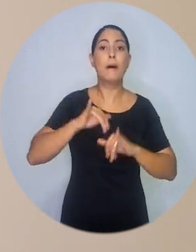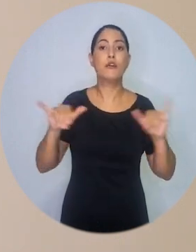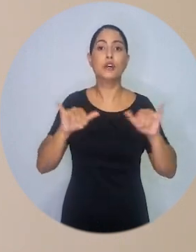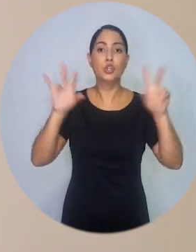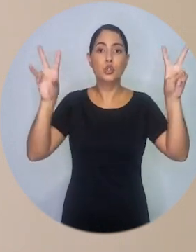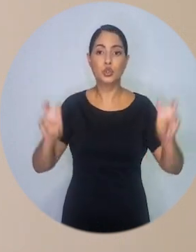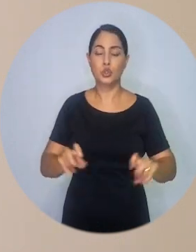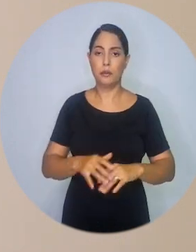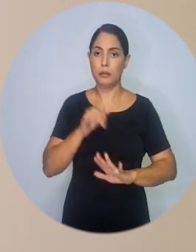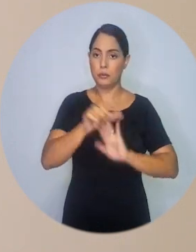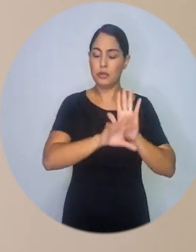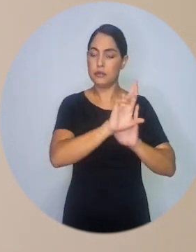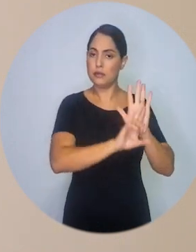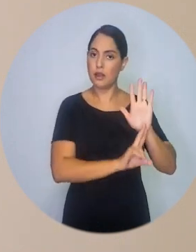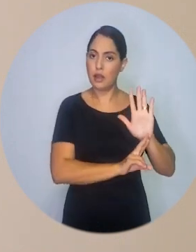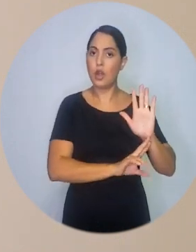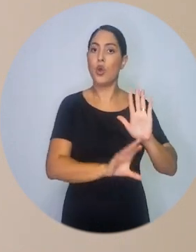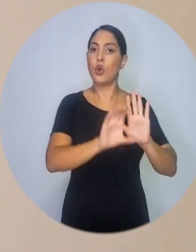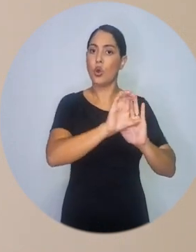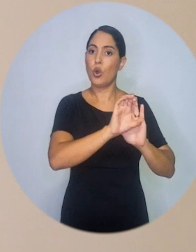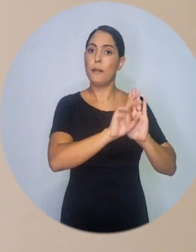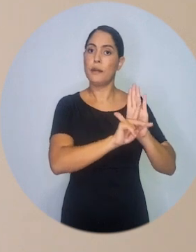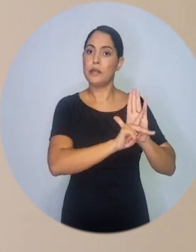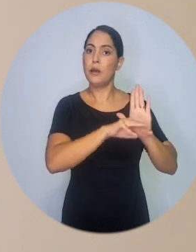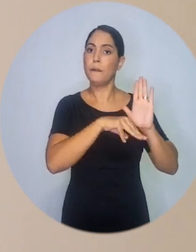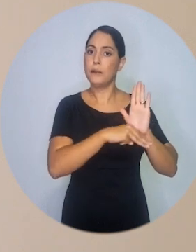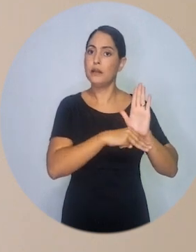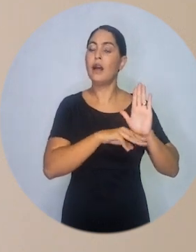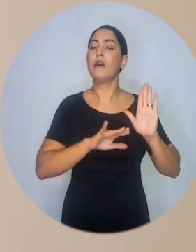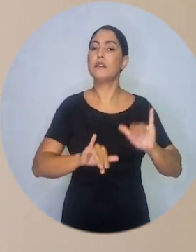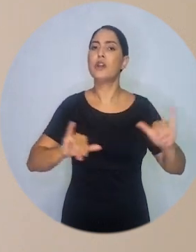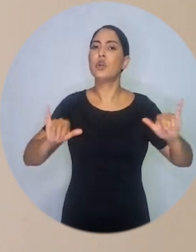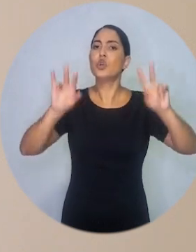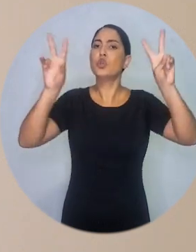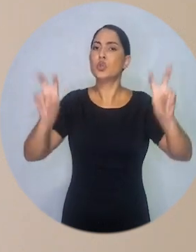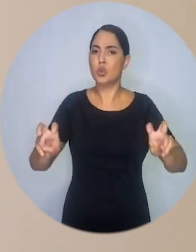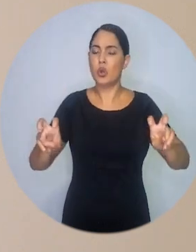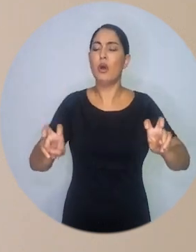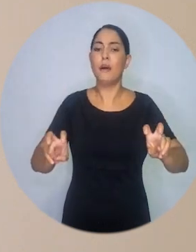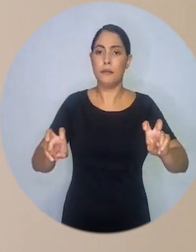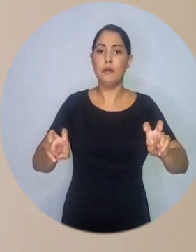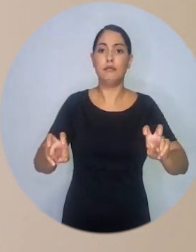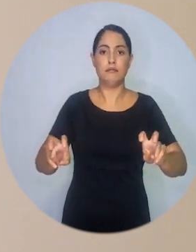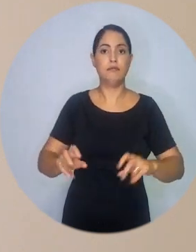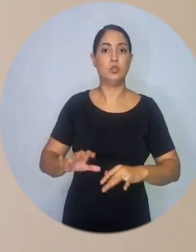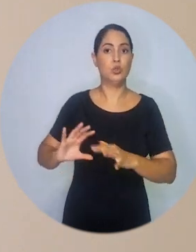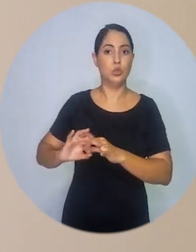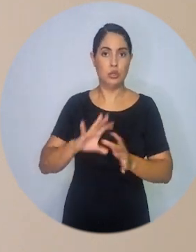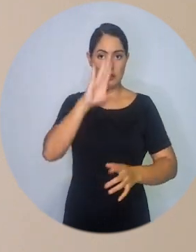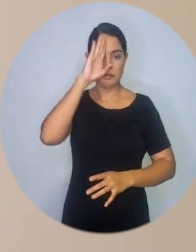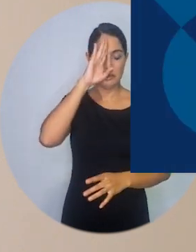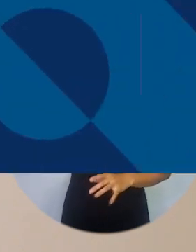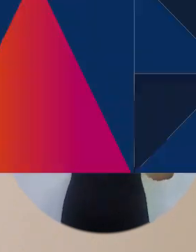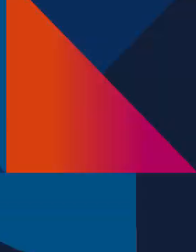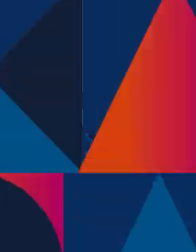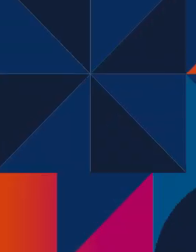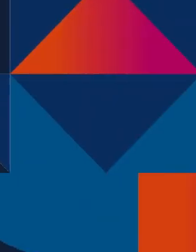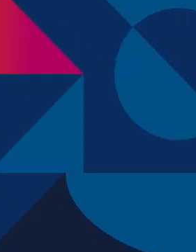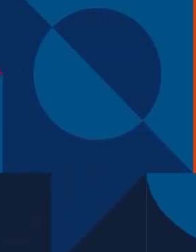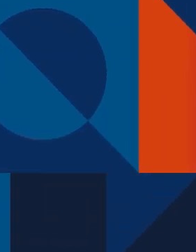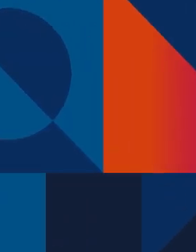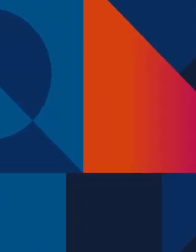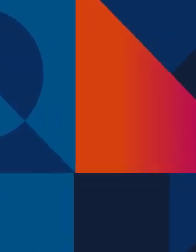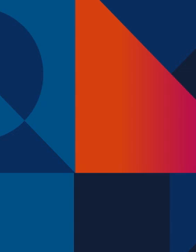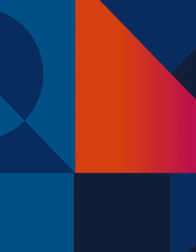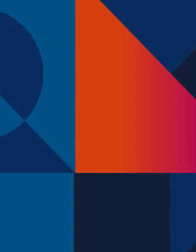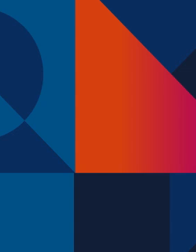críticas à reforma do Código Penal Militar. E o convidado desta vez foi o promotor de Justiça Militar, Cícero Coimbra.